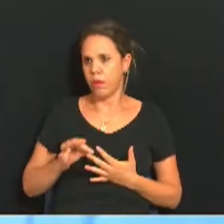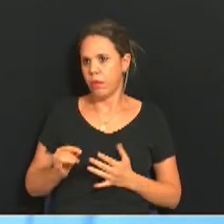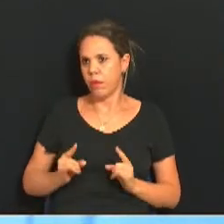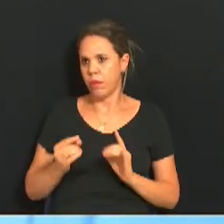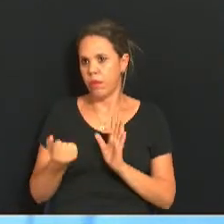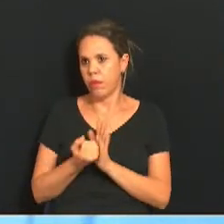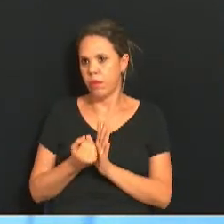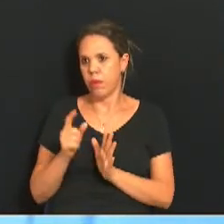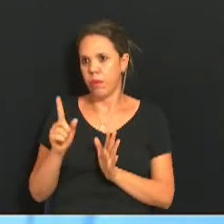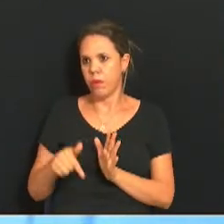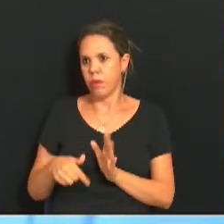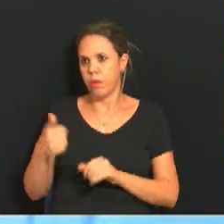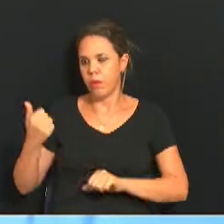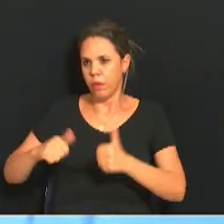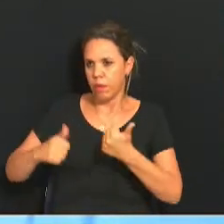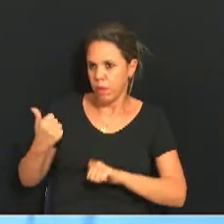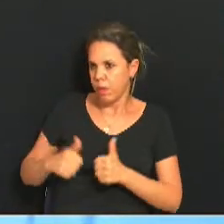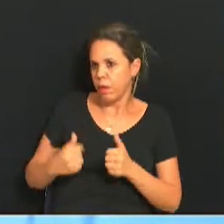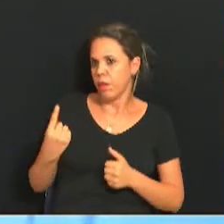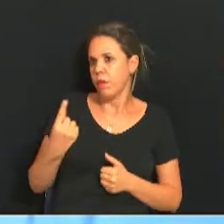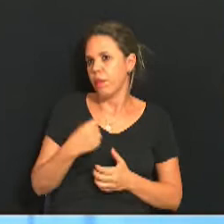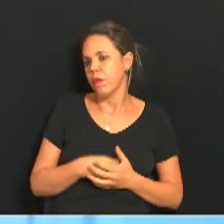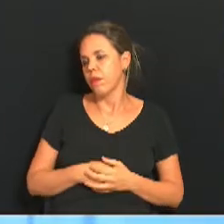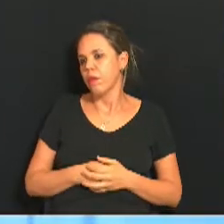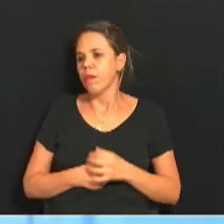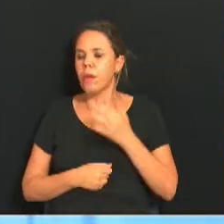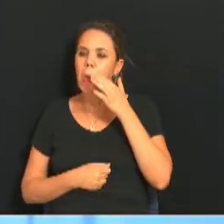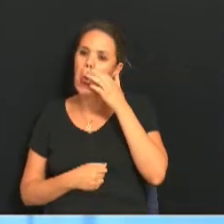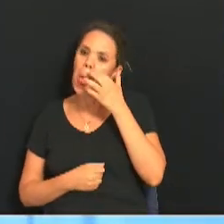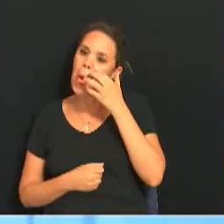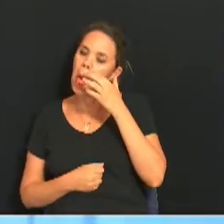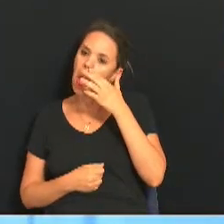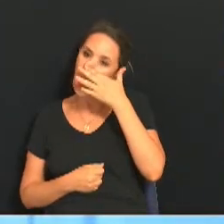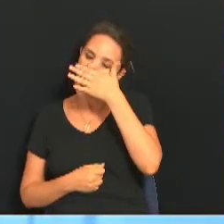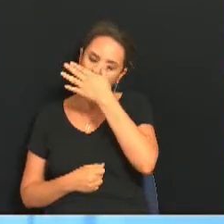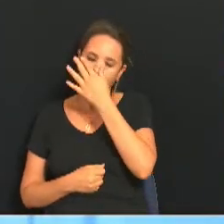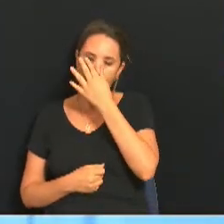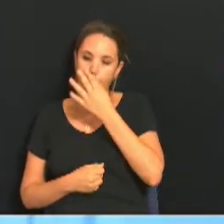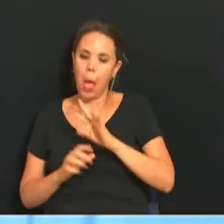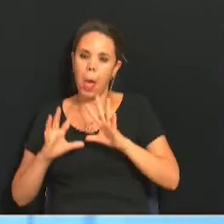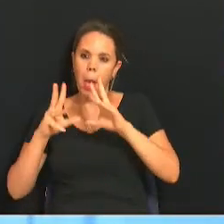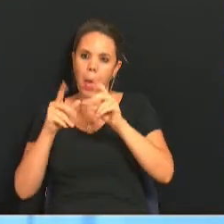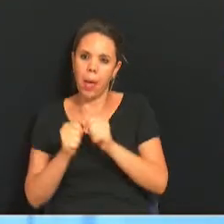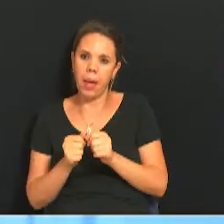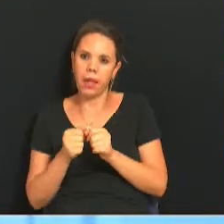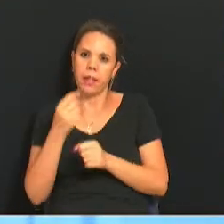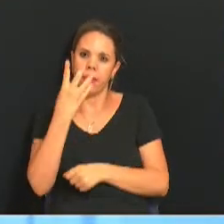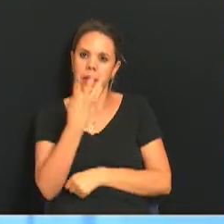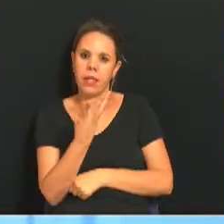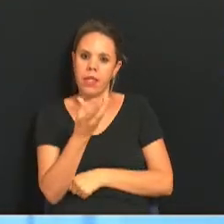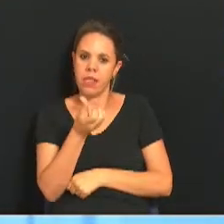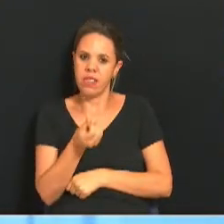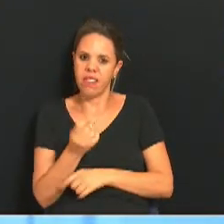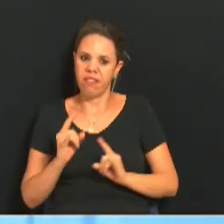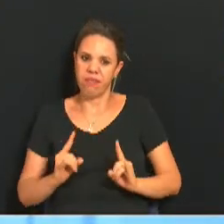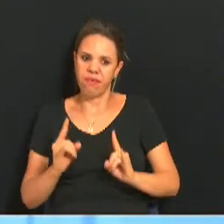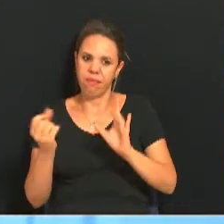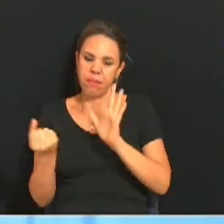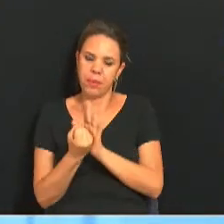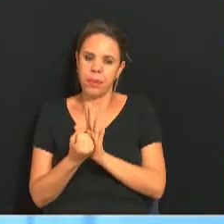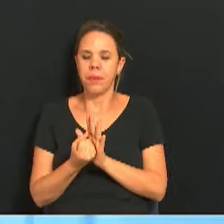eles foram licitados individualmente então além de todos esses 46 bem é